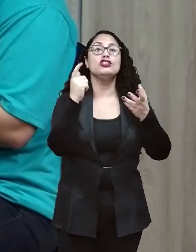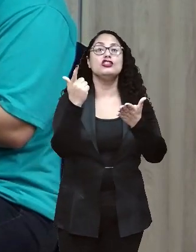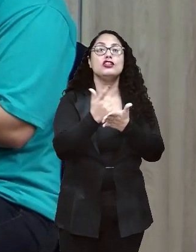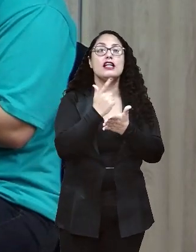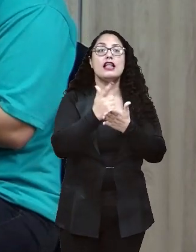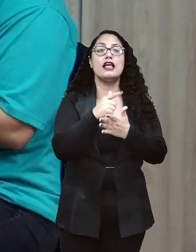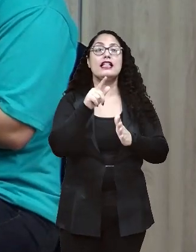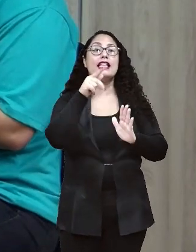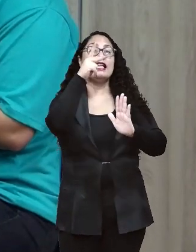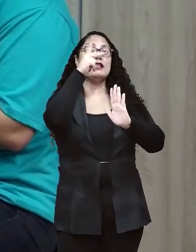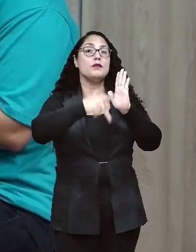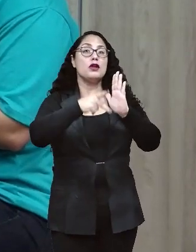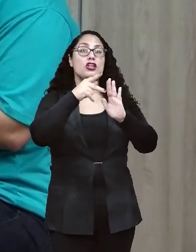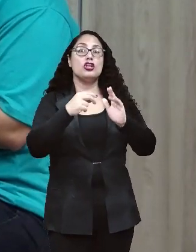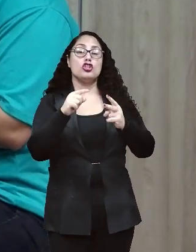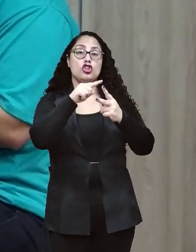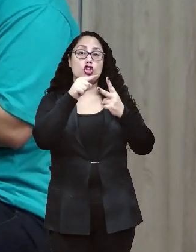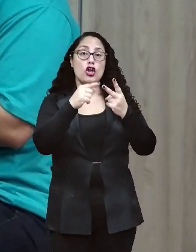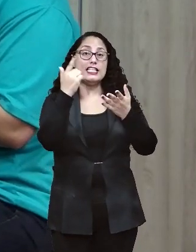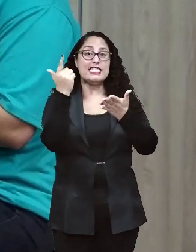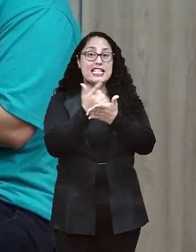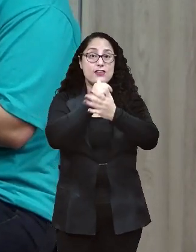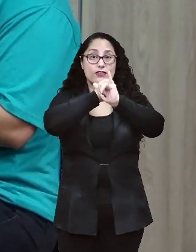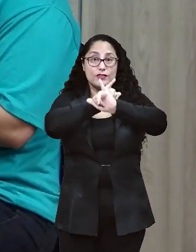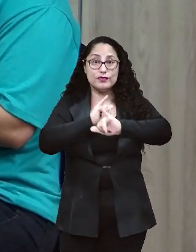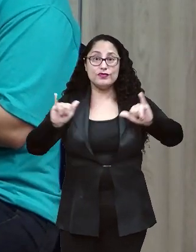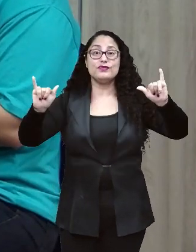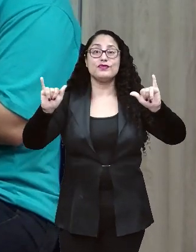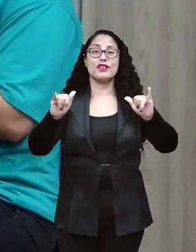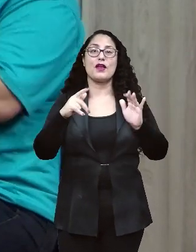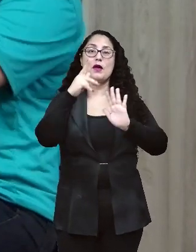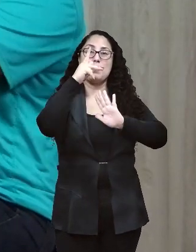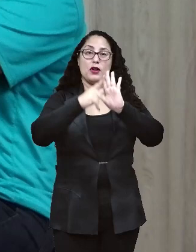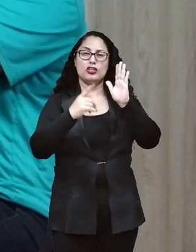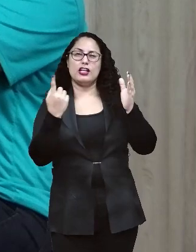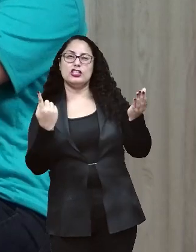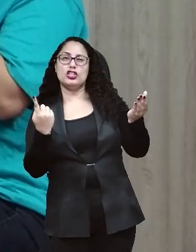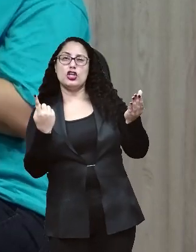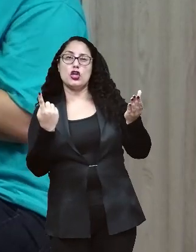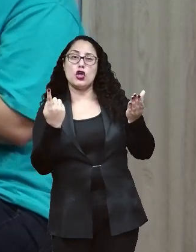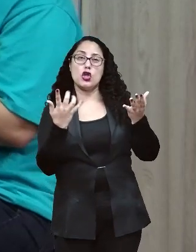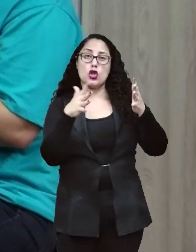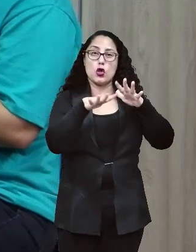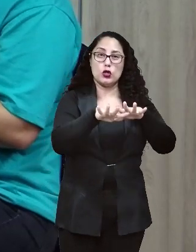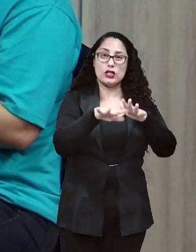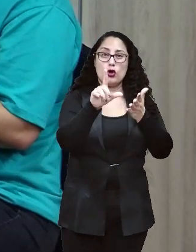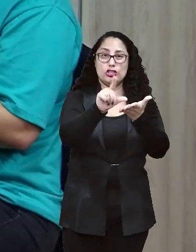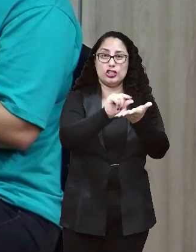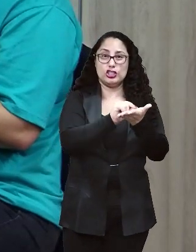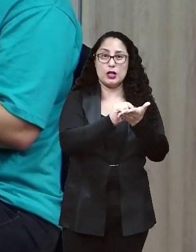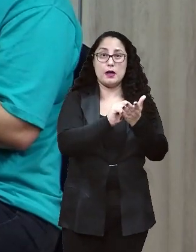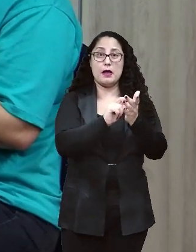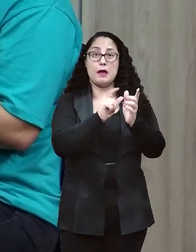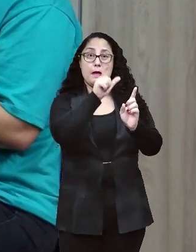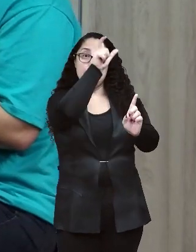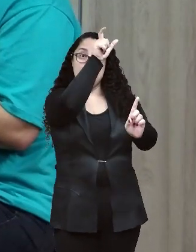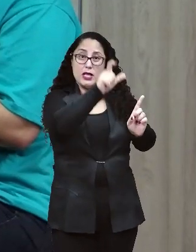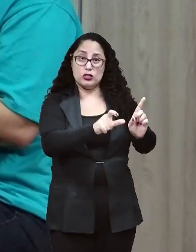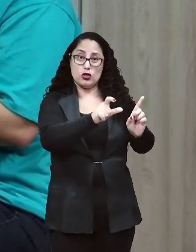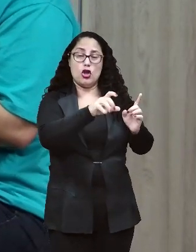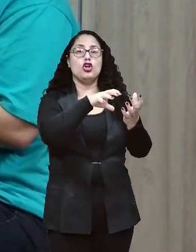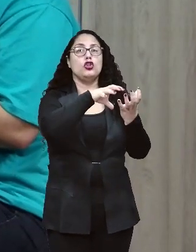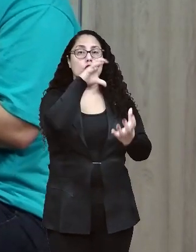Nesse projeto, nós lançamos 2 livros, que foi o projeto de inclusão digital para pessoas